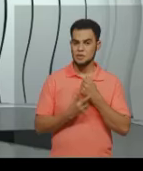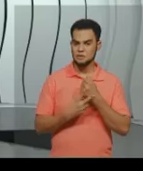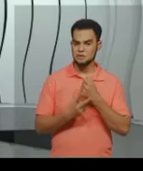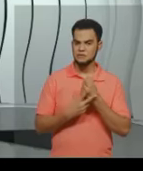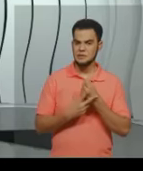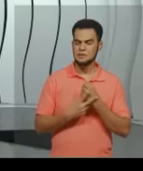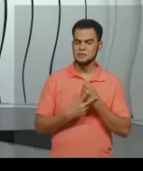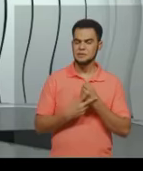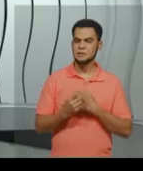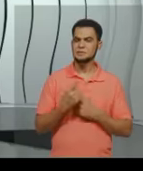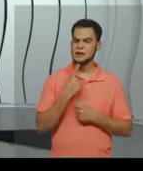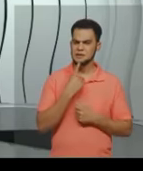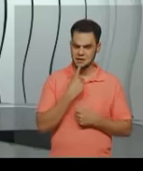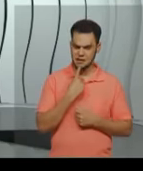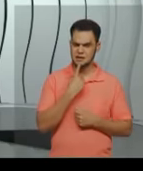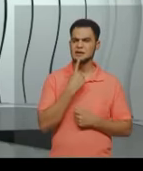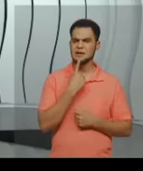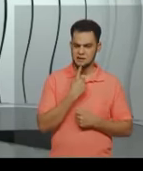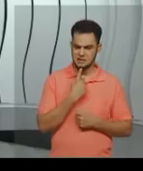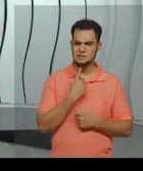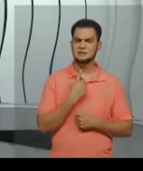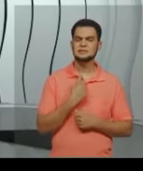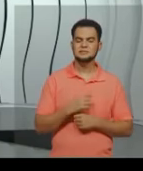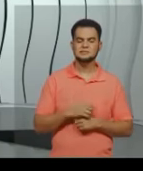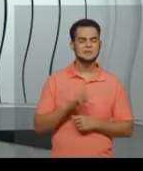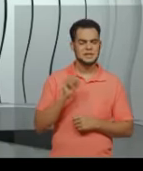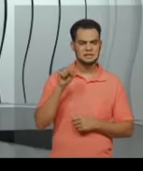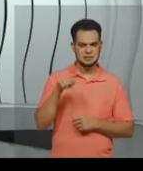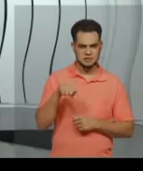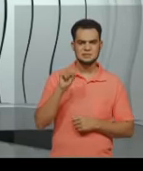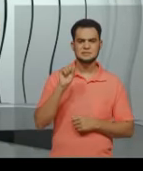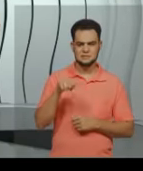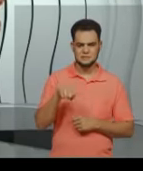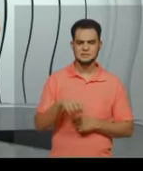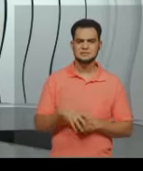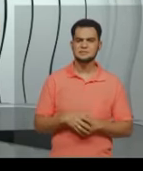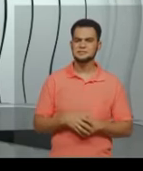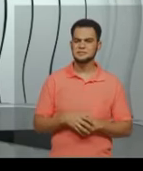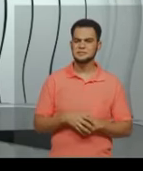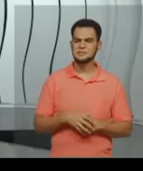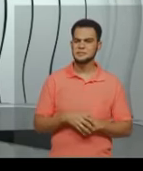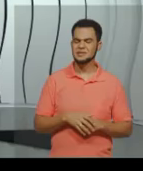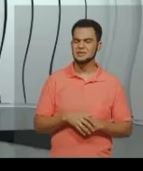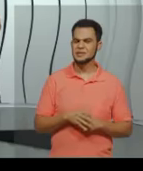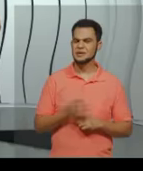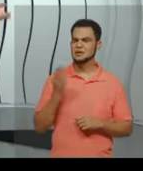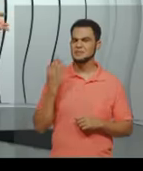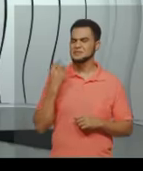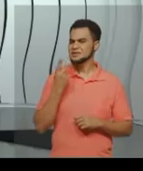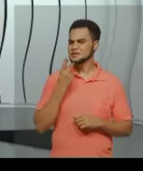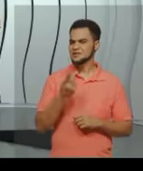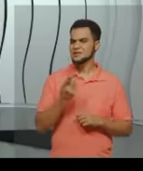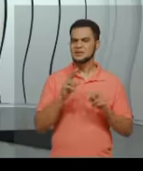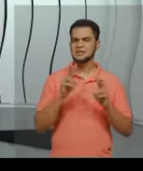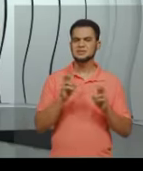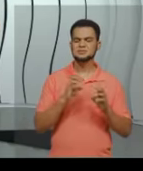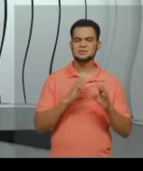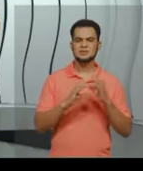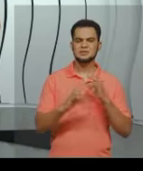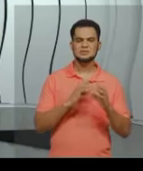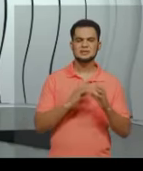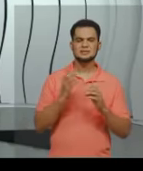concordando. Tem até naquele, quando eu peguei aquelas formas de comunicar da Covid, né, que não